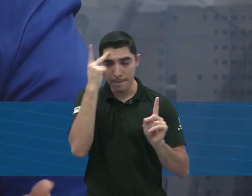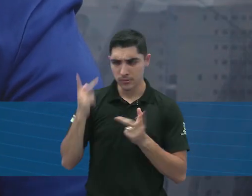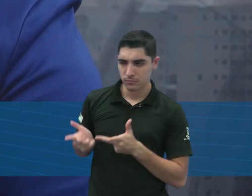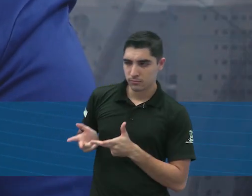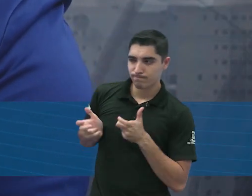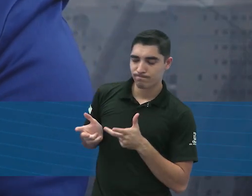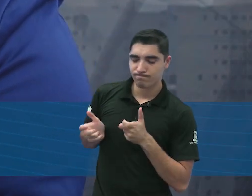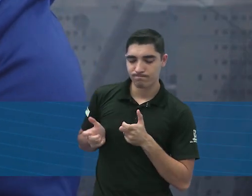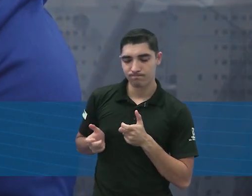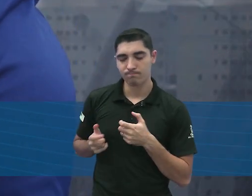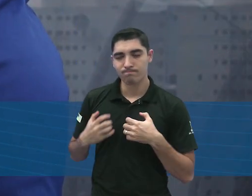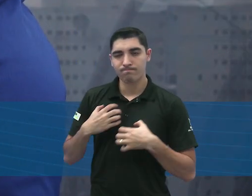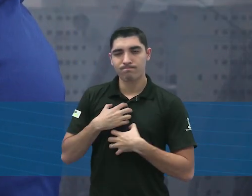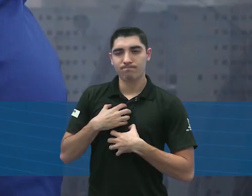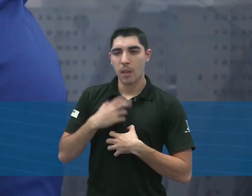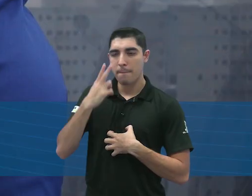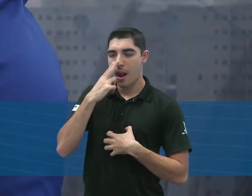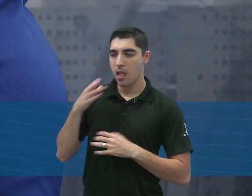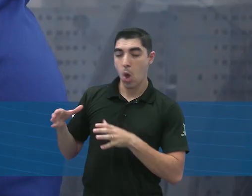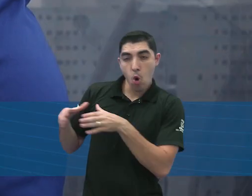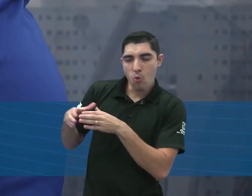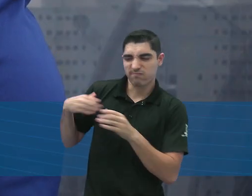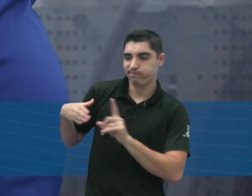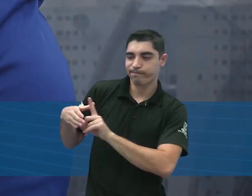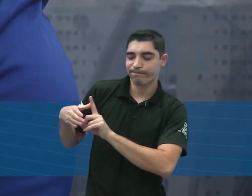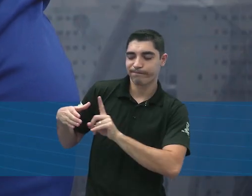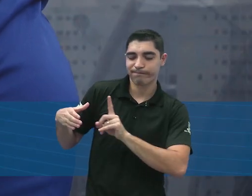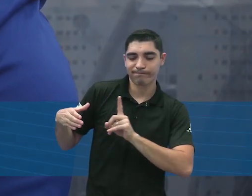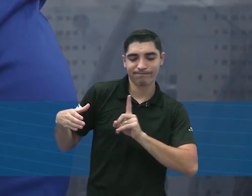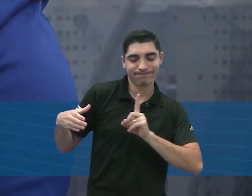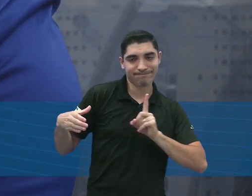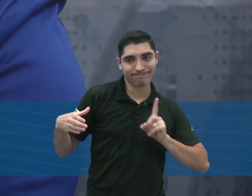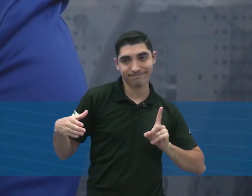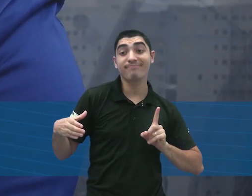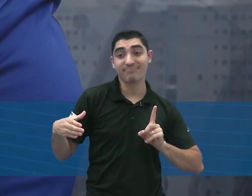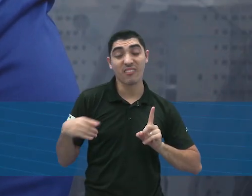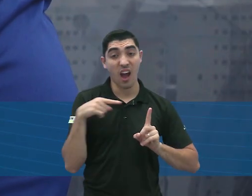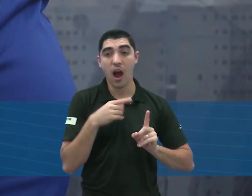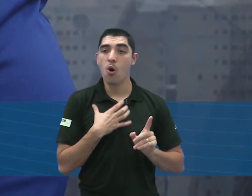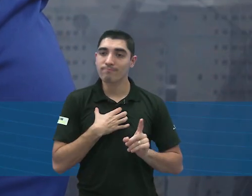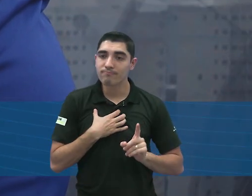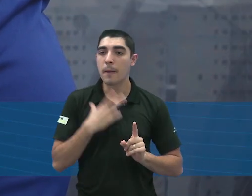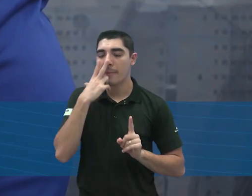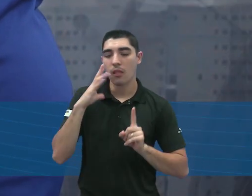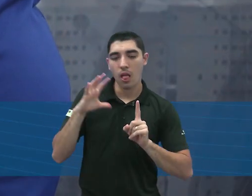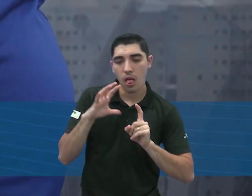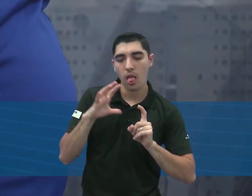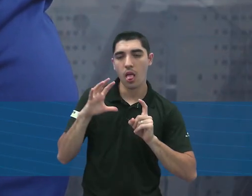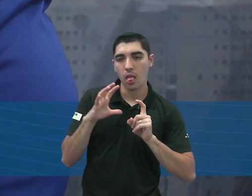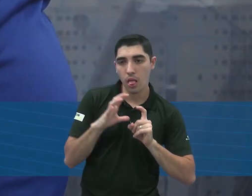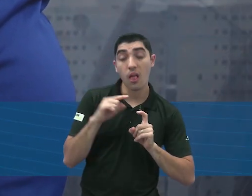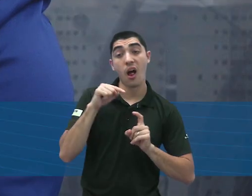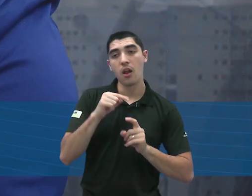pessoa uma questão de desconexão com o grupo, né? Com o trabalho, com o grupo e até que vai minando esse profissional,